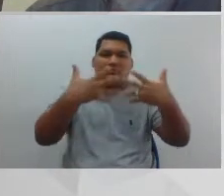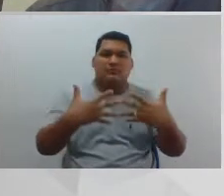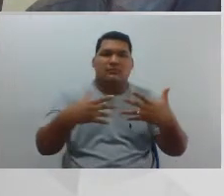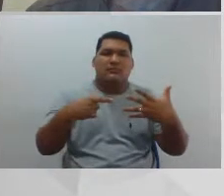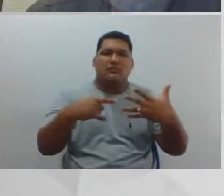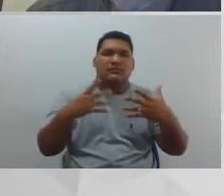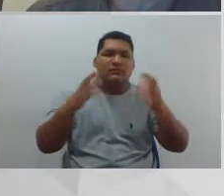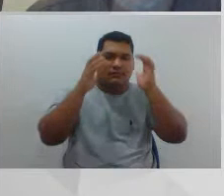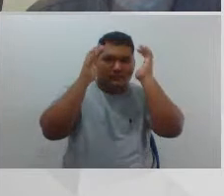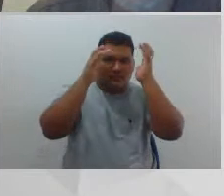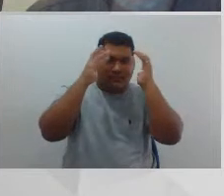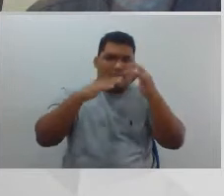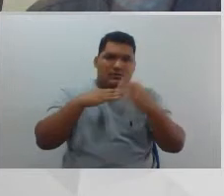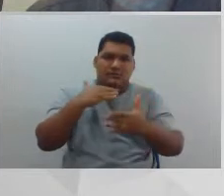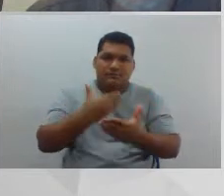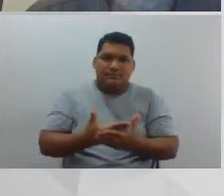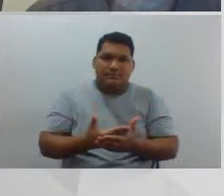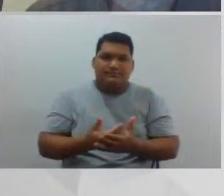impressionante.